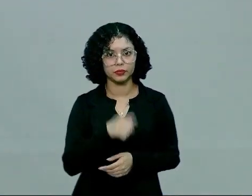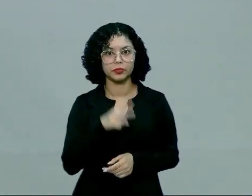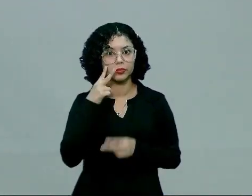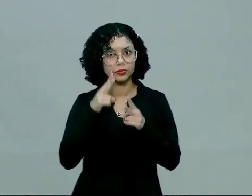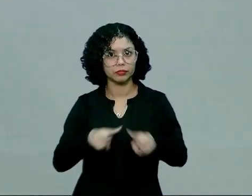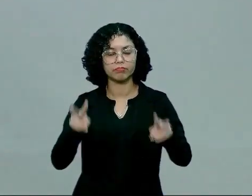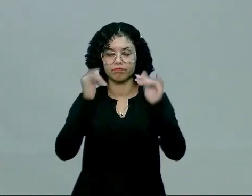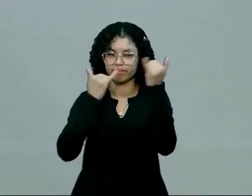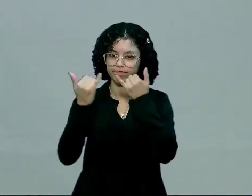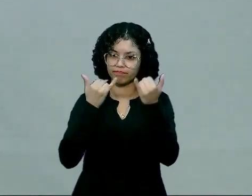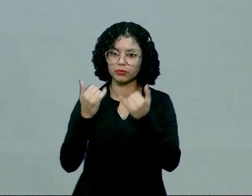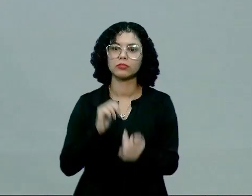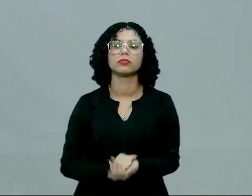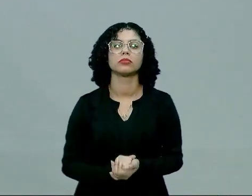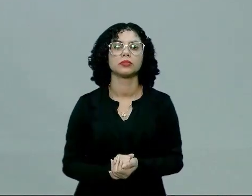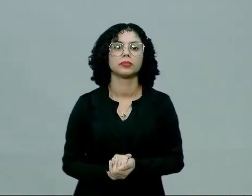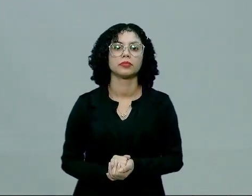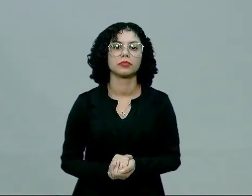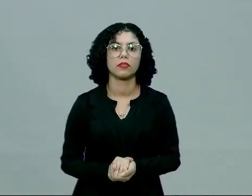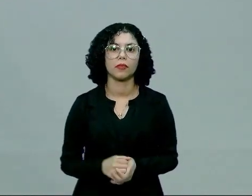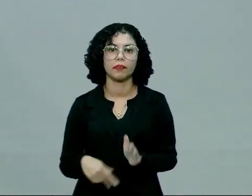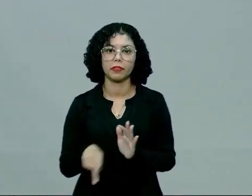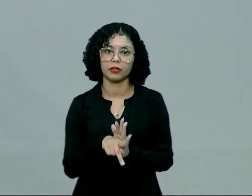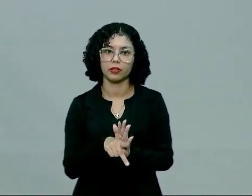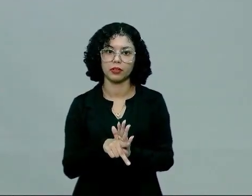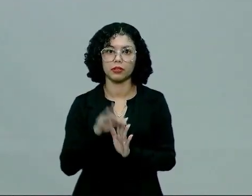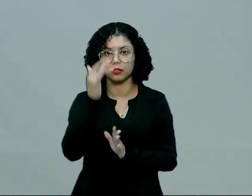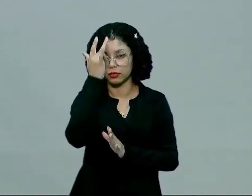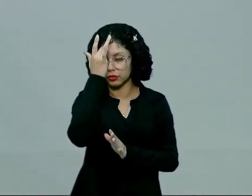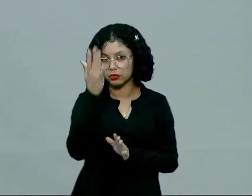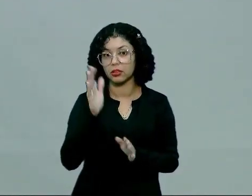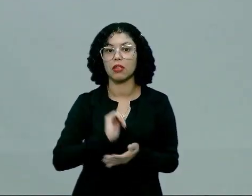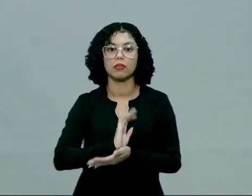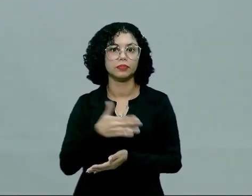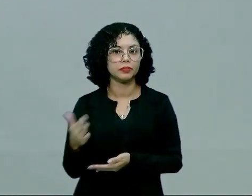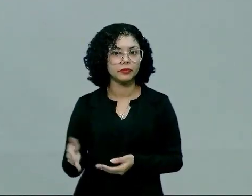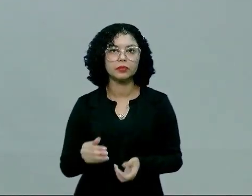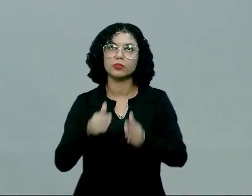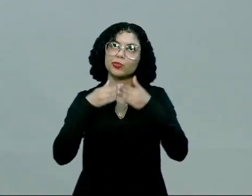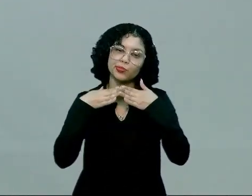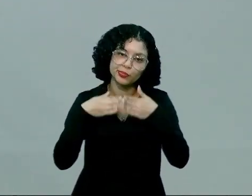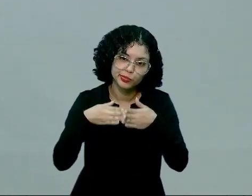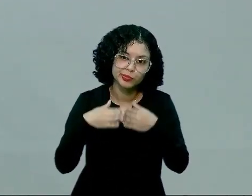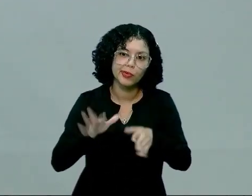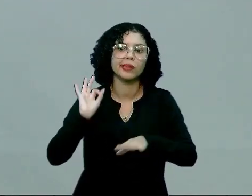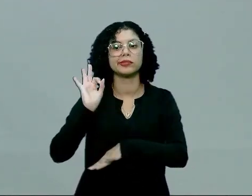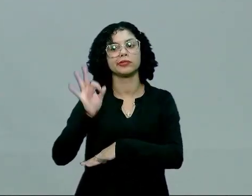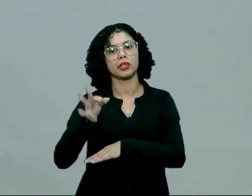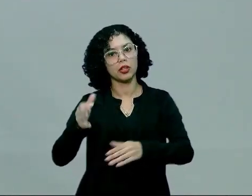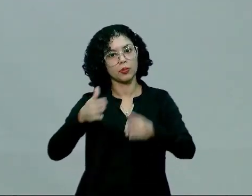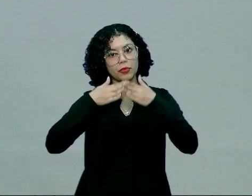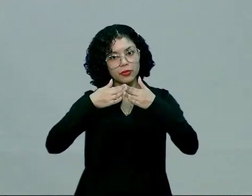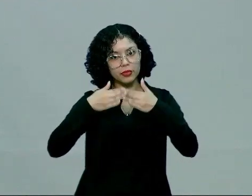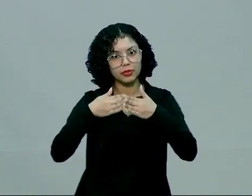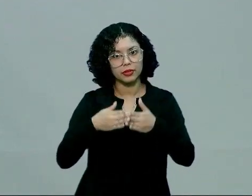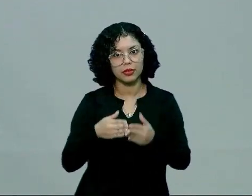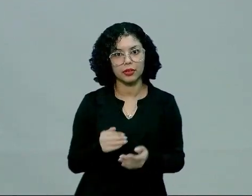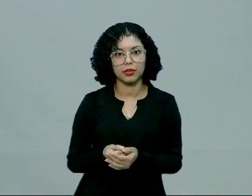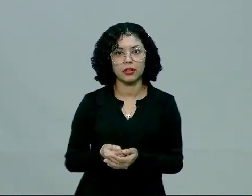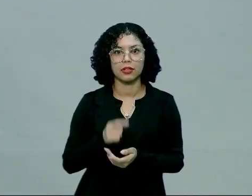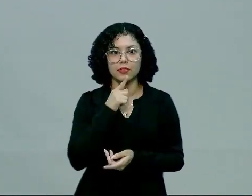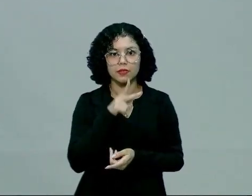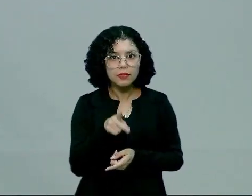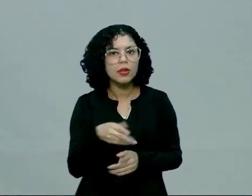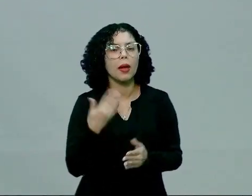nítido essa informação essa é uma informação de nível fácil e quando é fácil pelo amor de Deus acerte acerte se você não